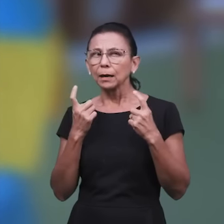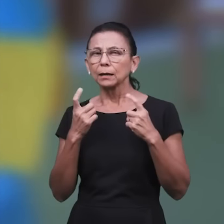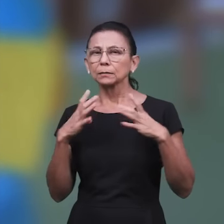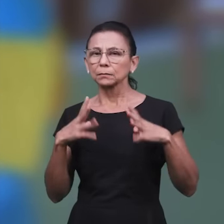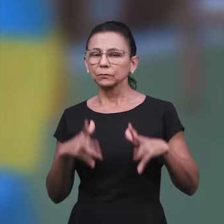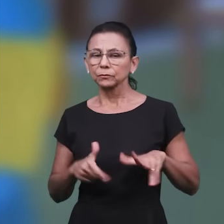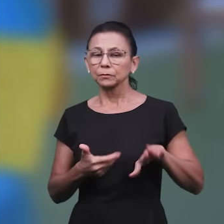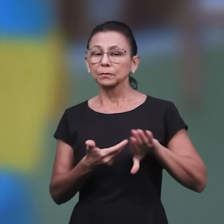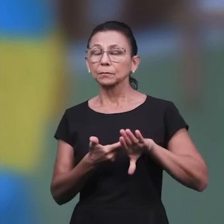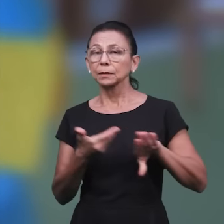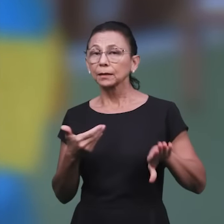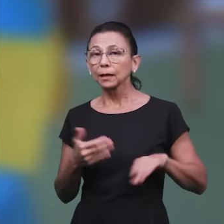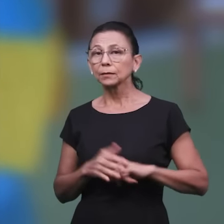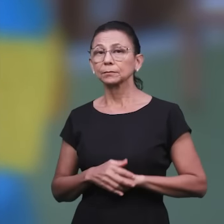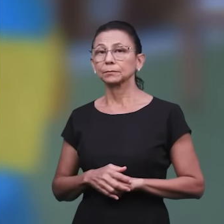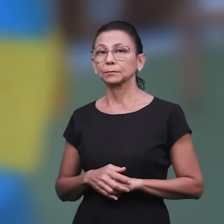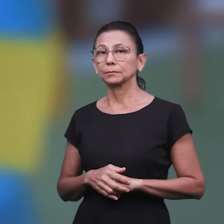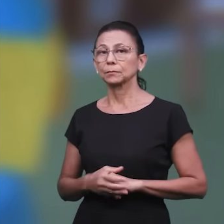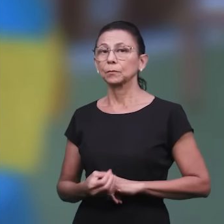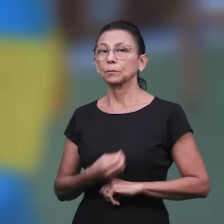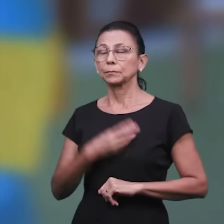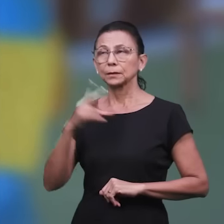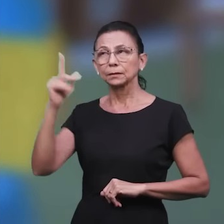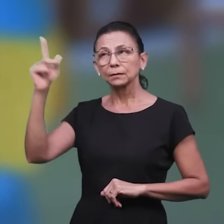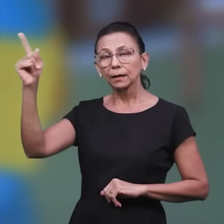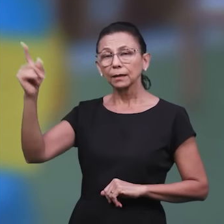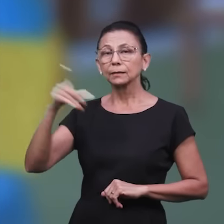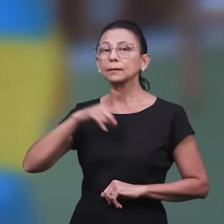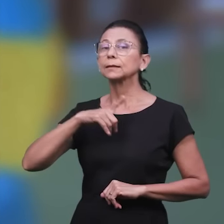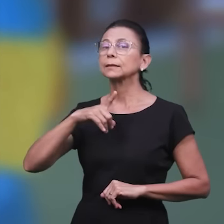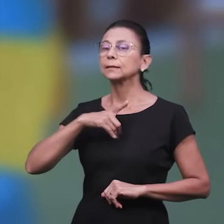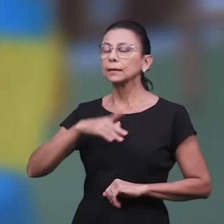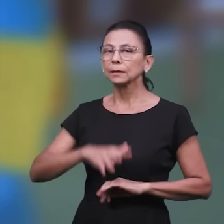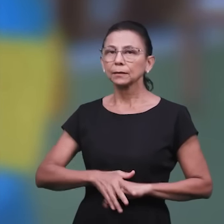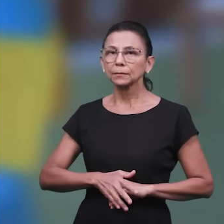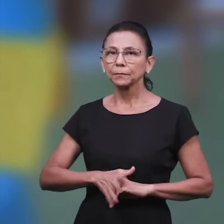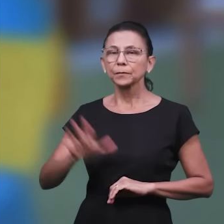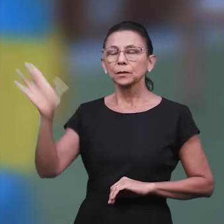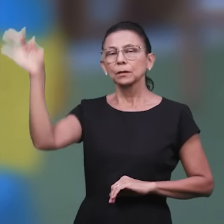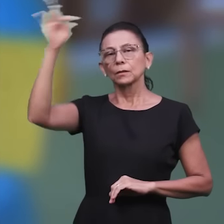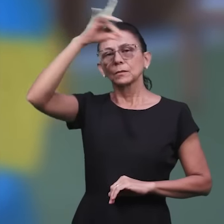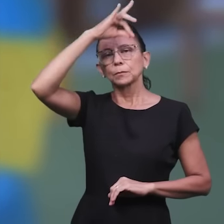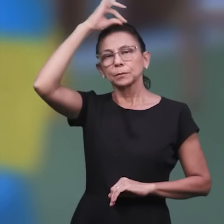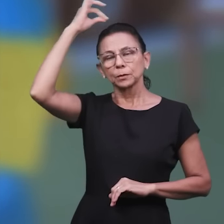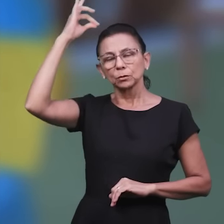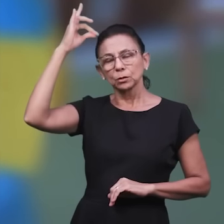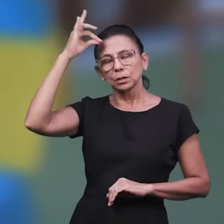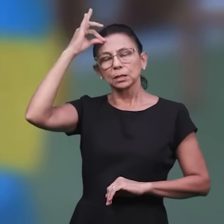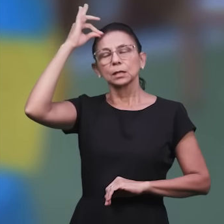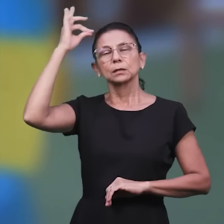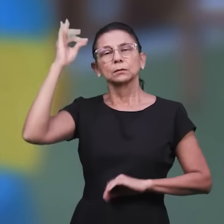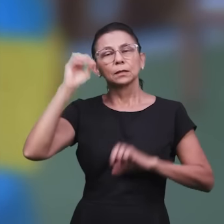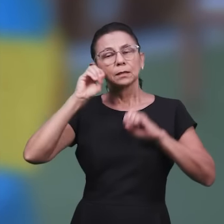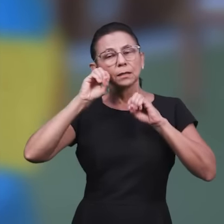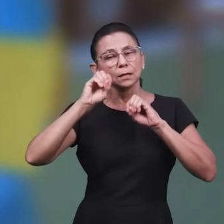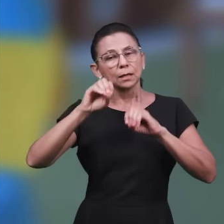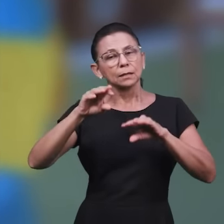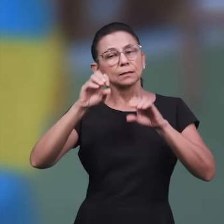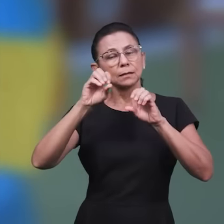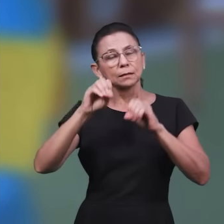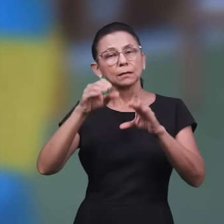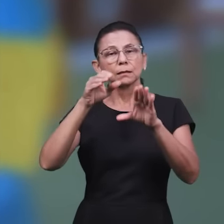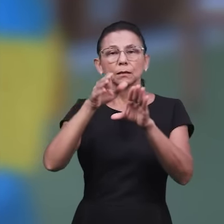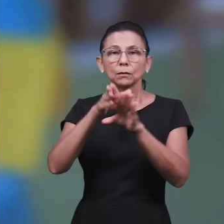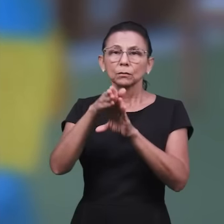eternidade? O Espírito Santo tem nos auxiliado, tem nos orientado. A palavra do Senhor nos